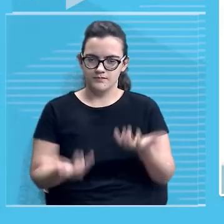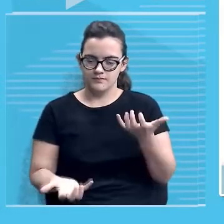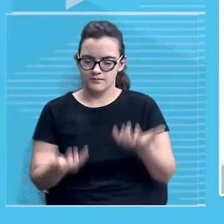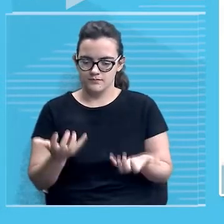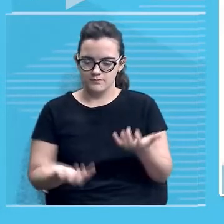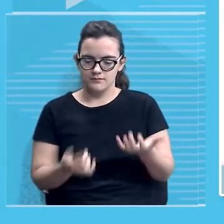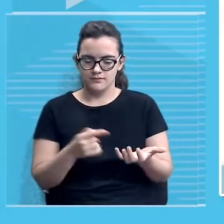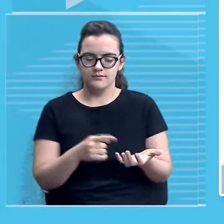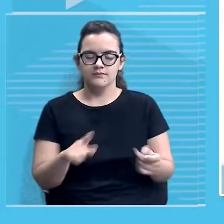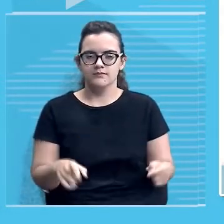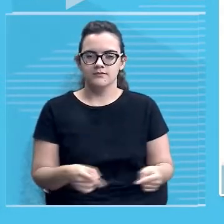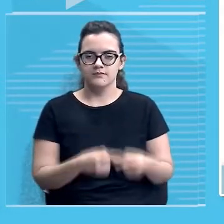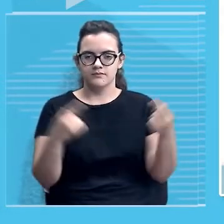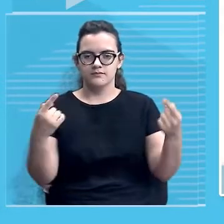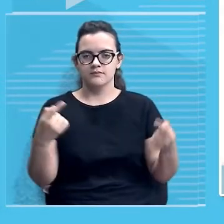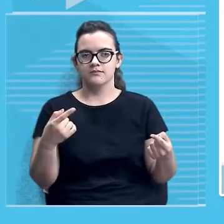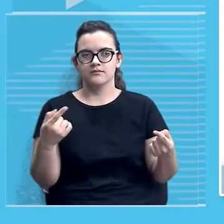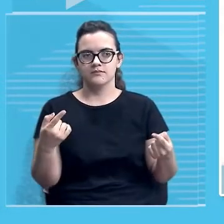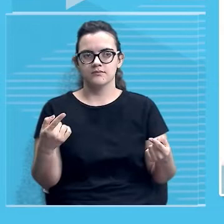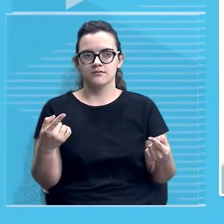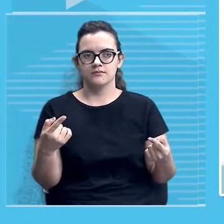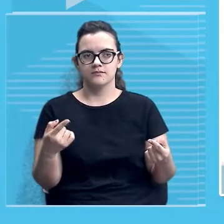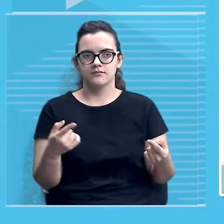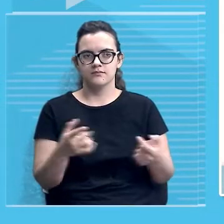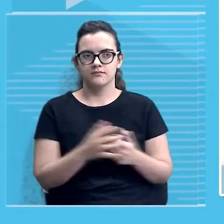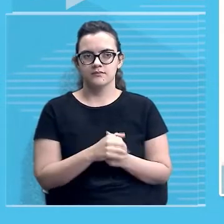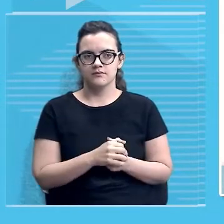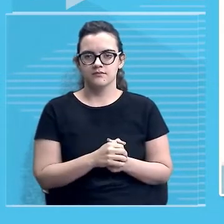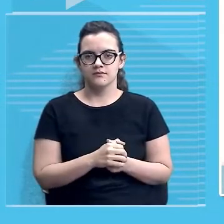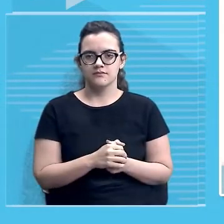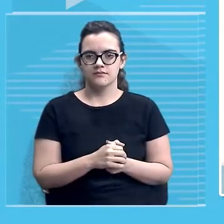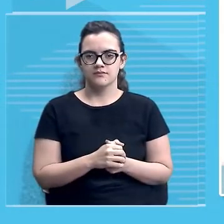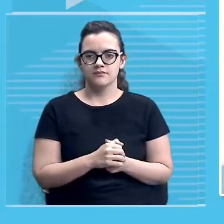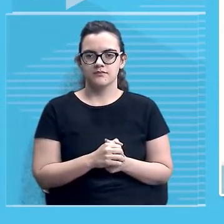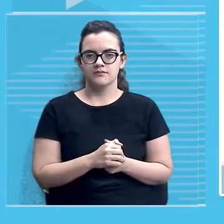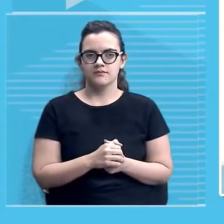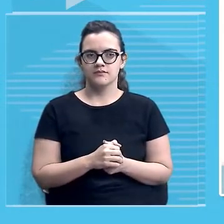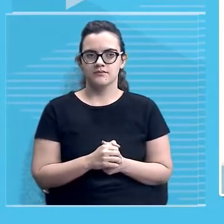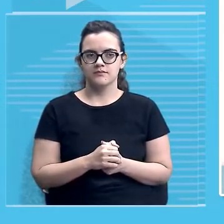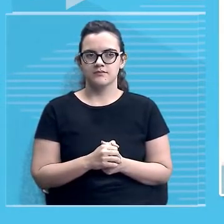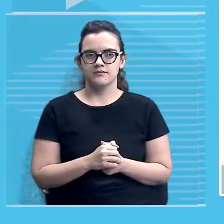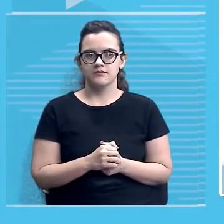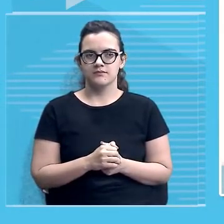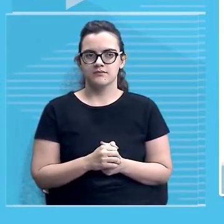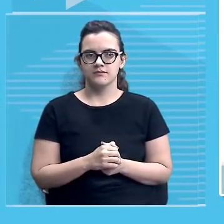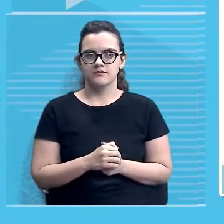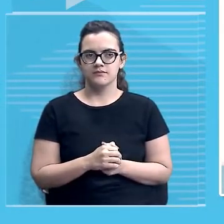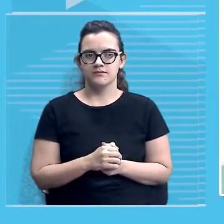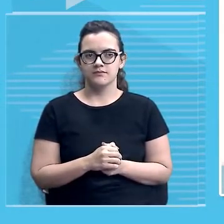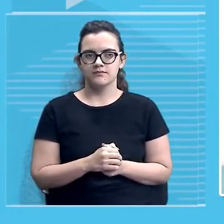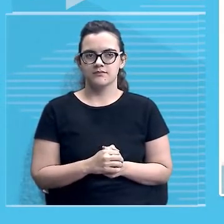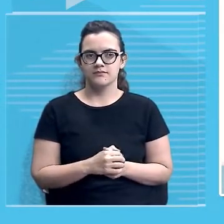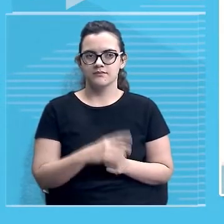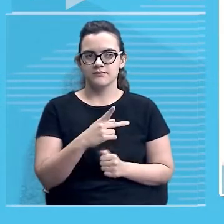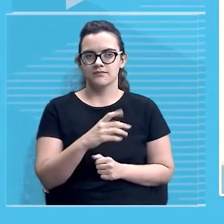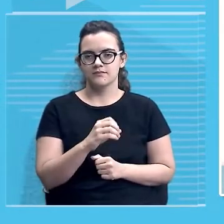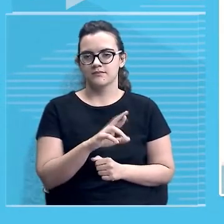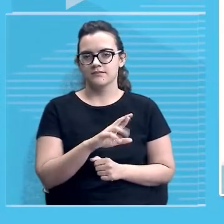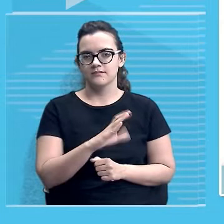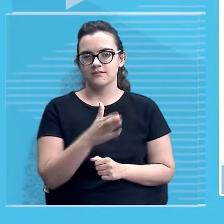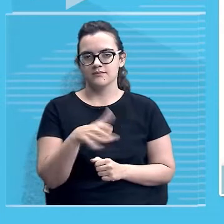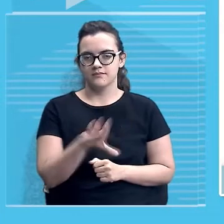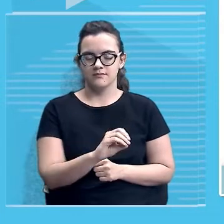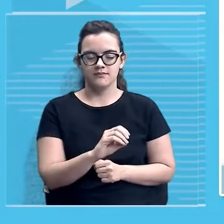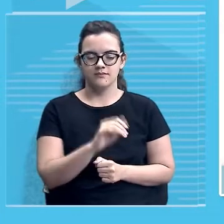certo alimento, também não é grama do alimento. É porçãozinho, é porção mesmo. Vamos considerar aqui